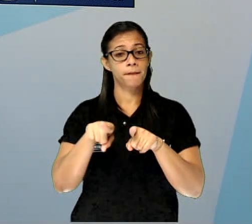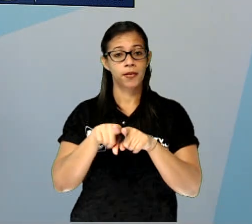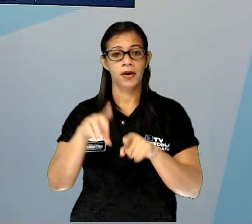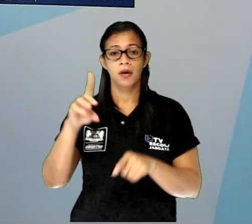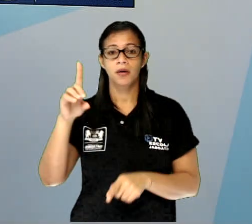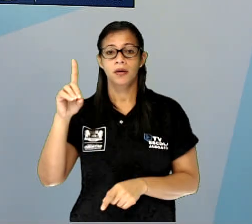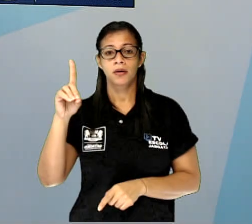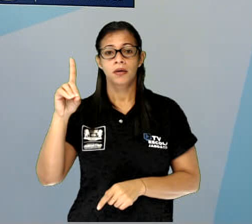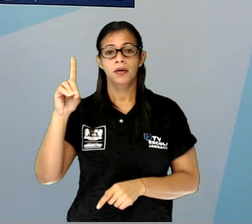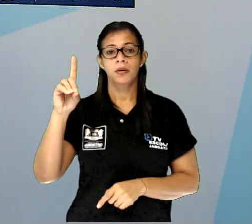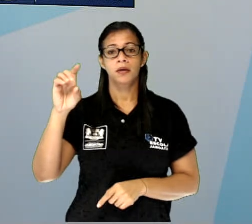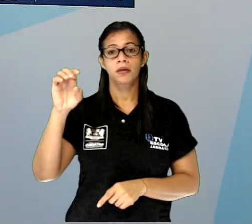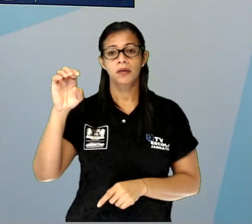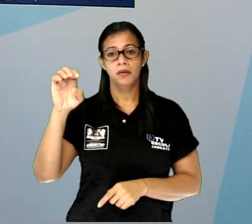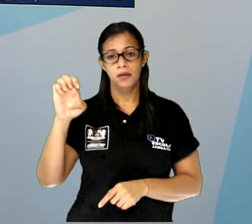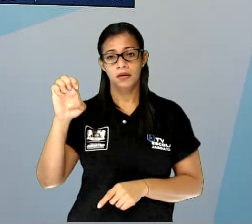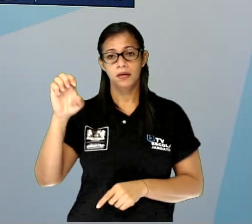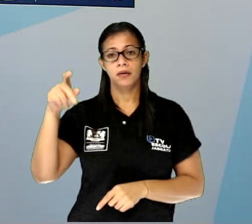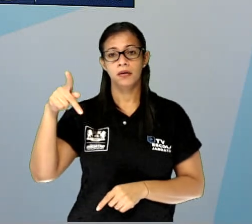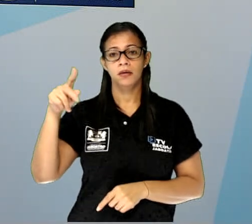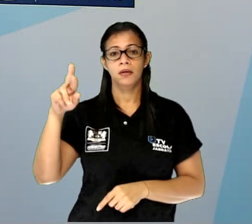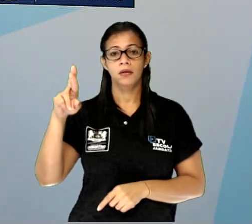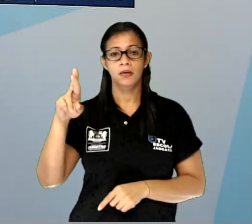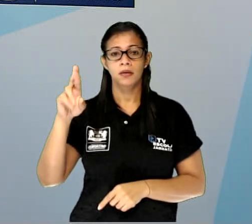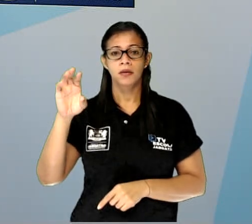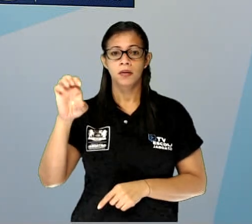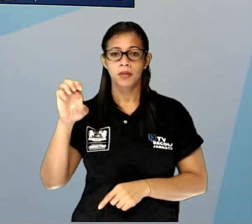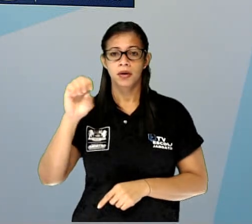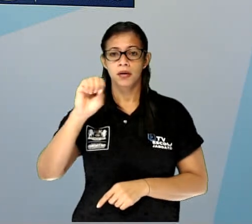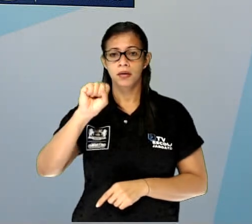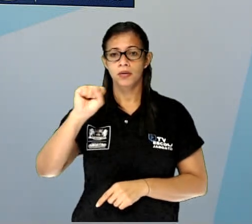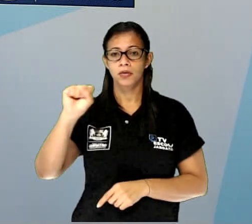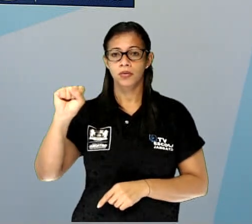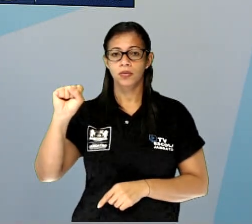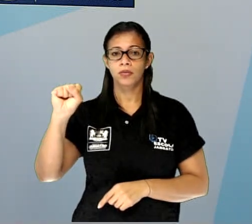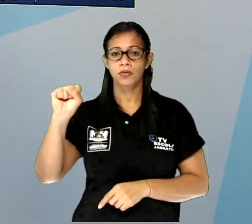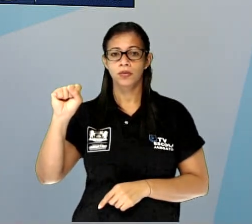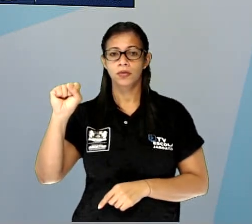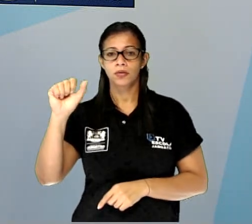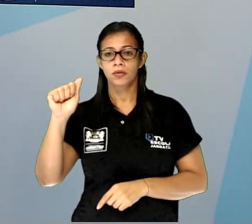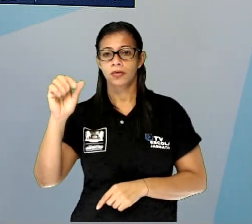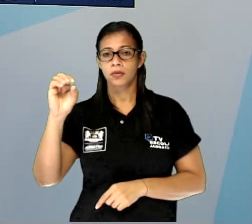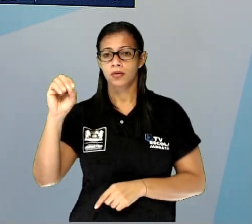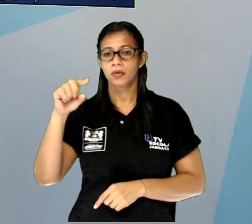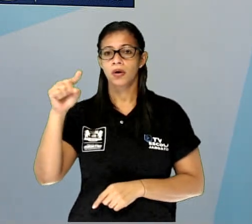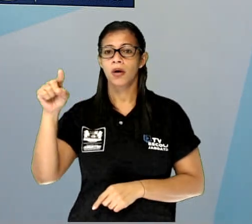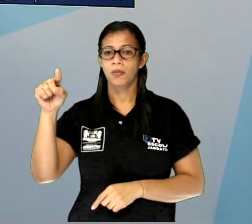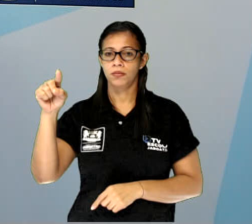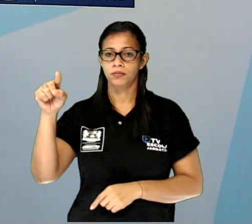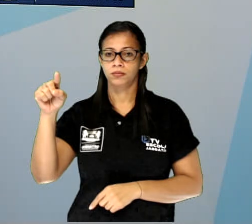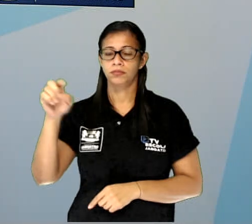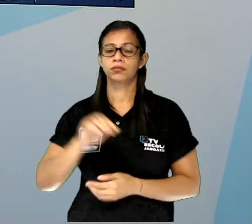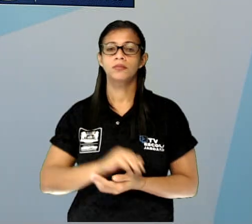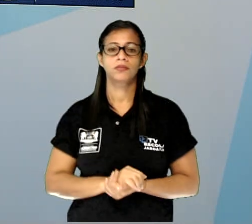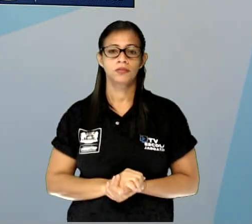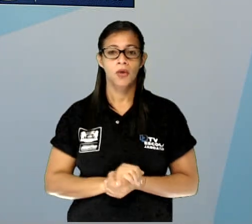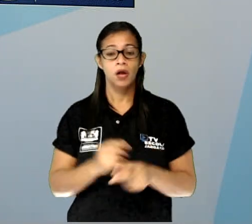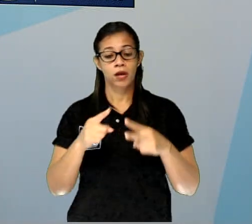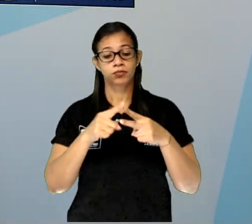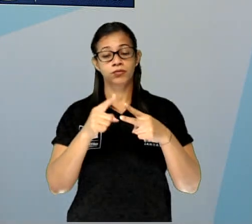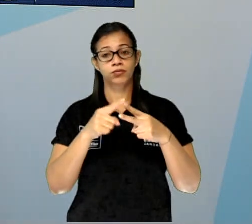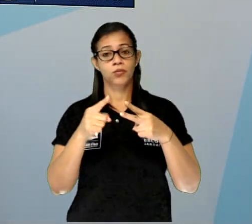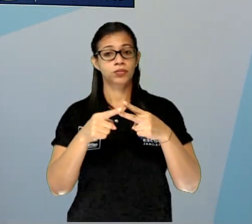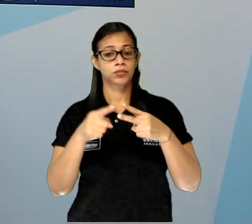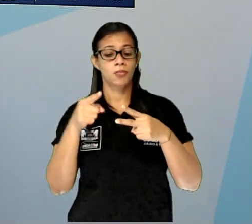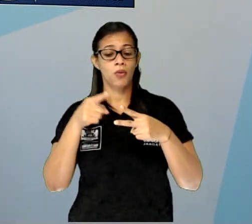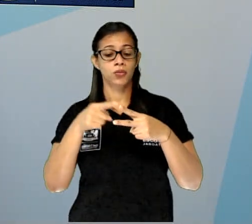Existem dois tipos de depressões no relevo. Tem as depressões que estão acima